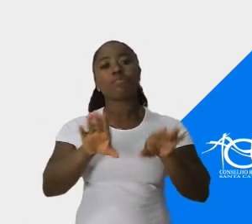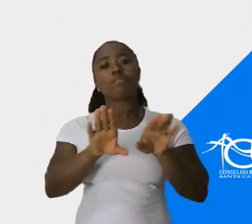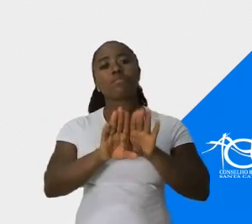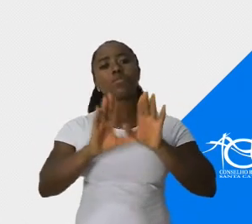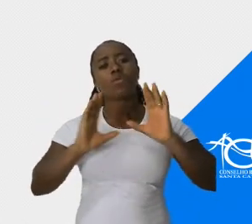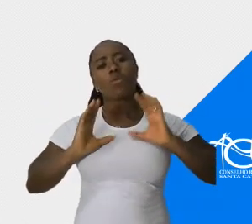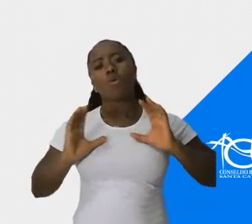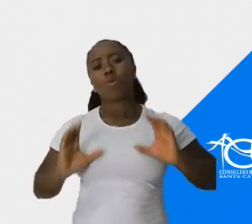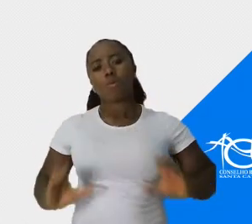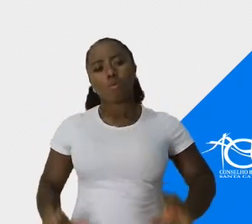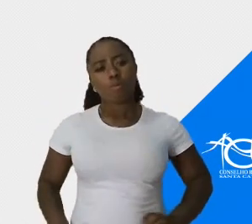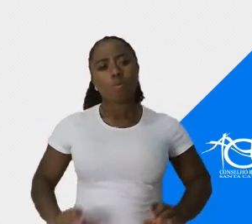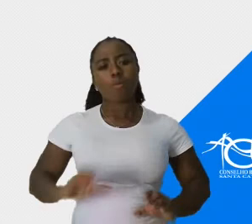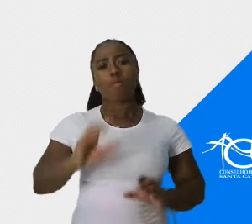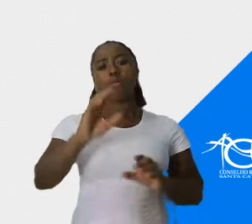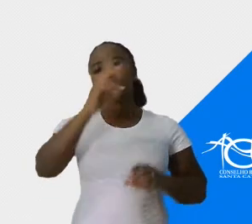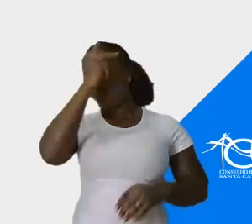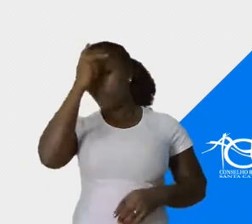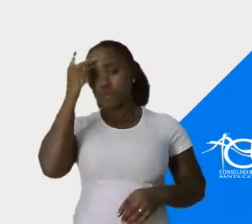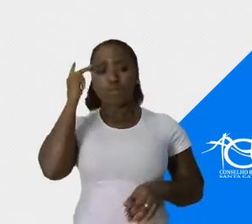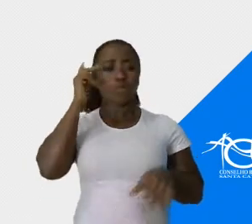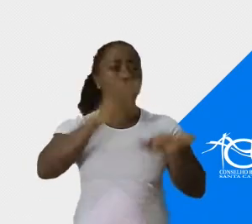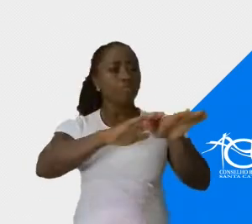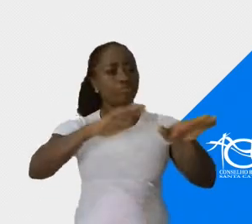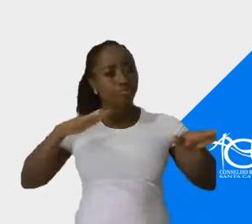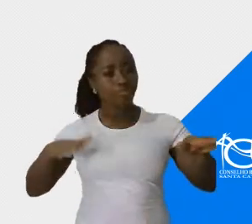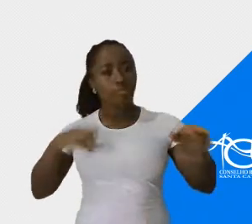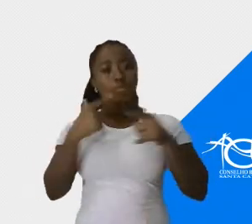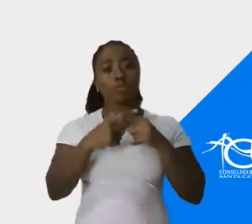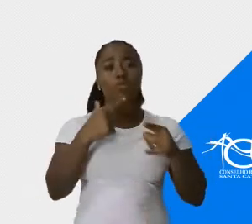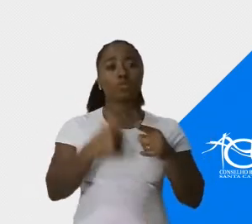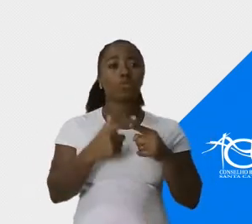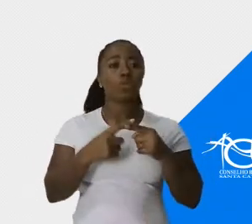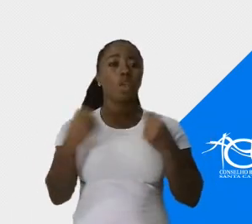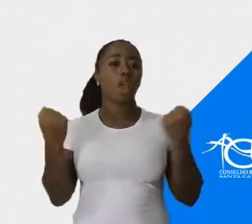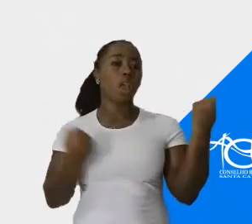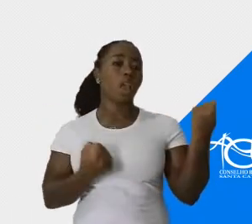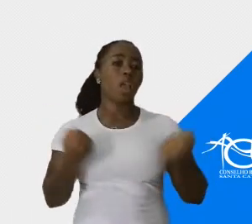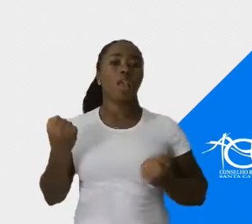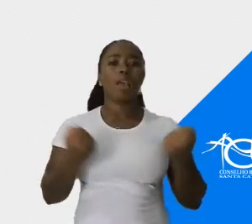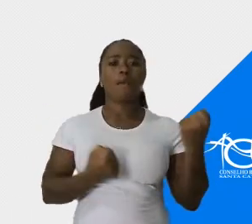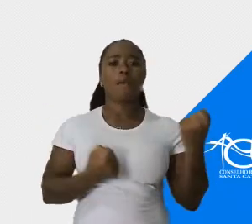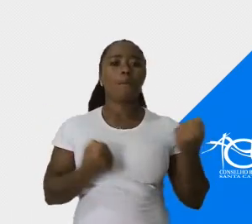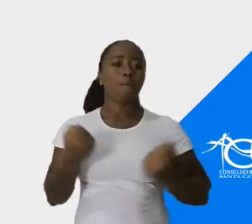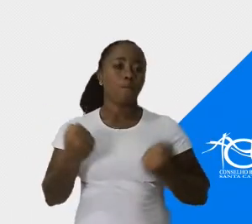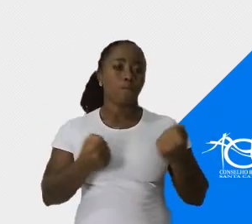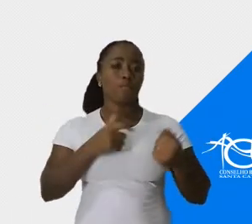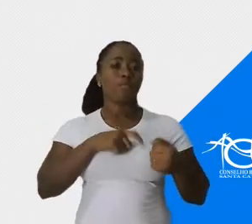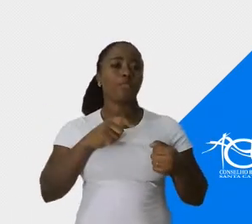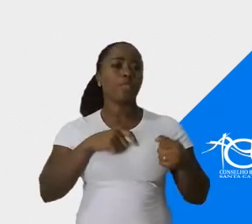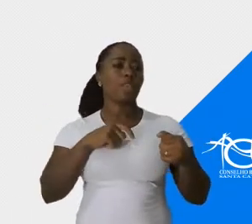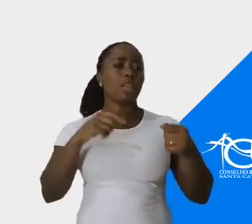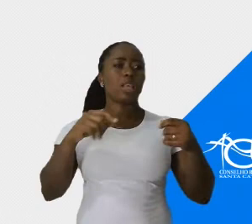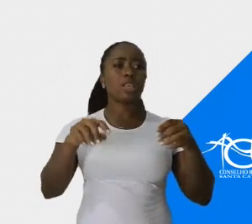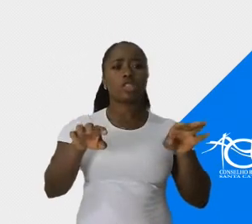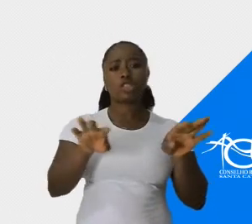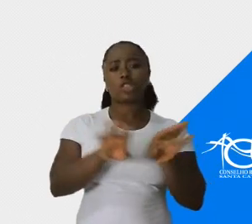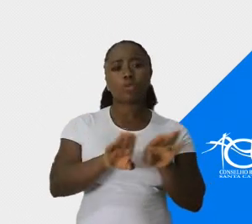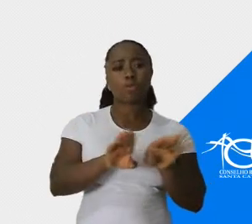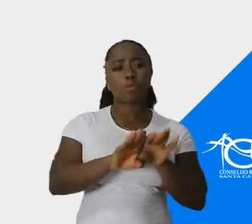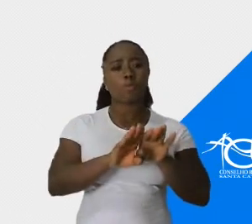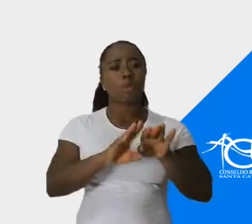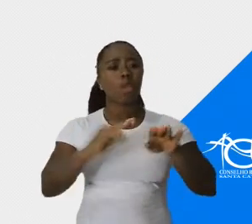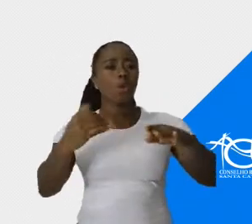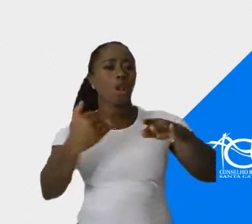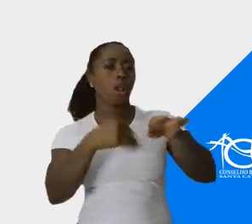principalmente condutores, porque o trânsito é pleno de mobilidade e relações de convivência entre pessoas,